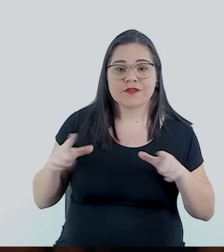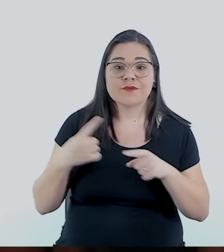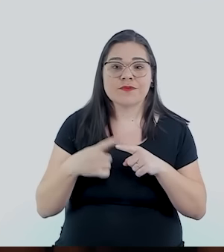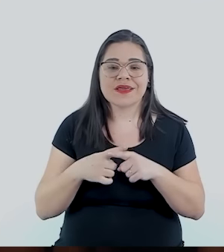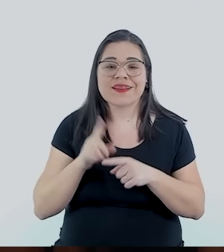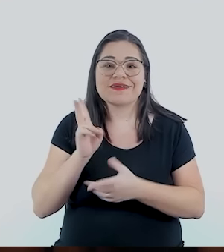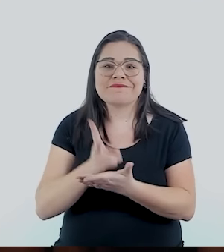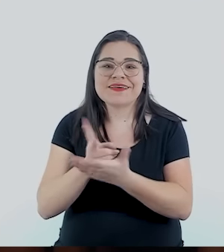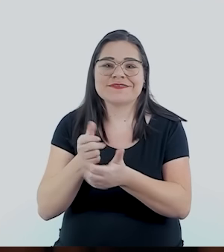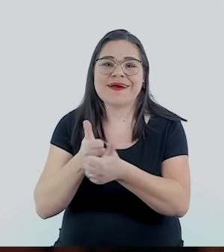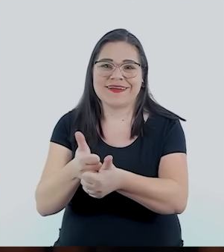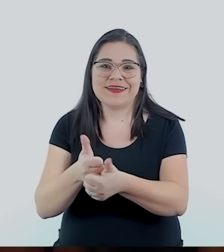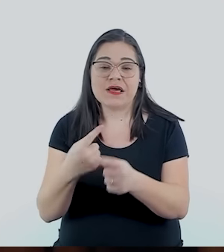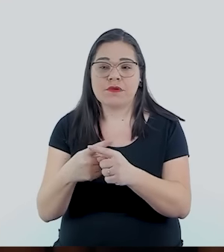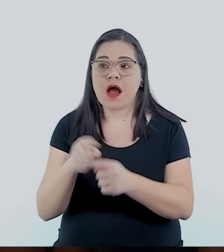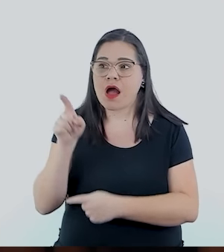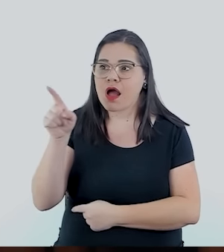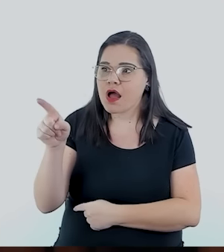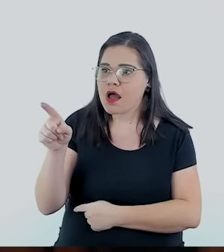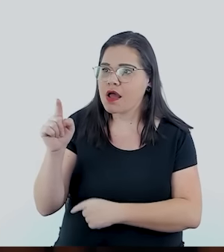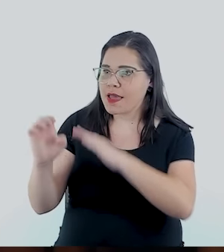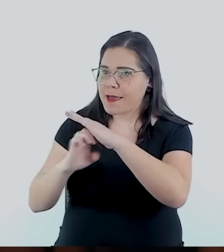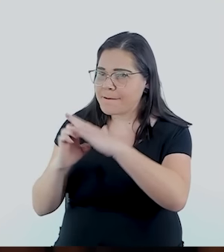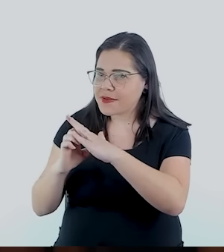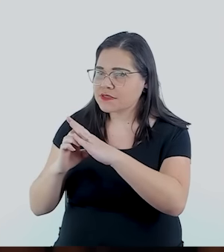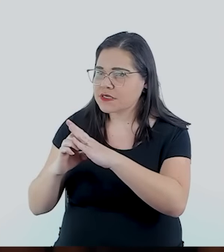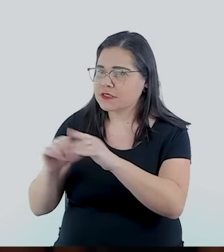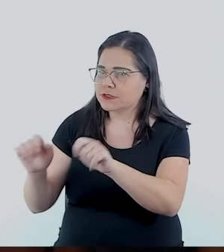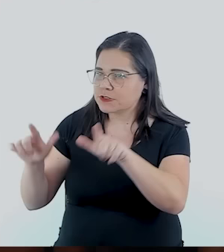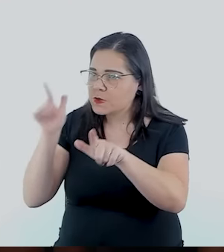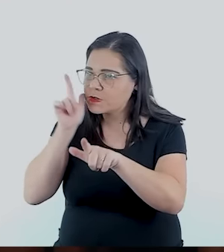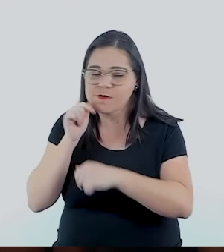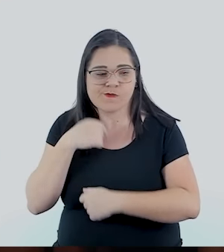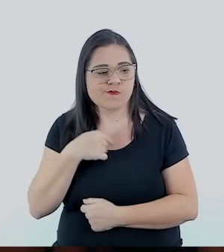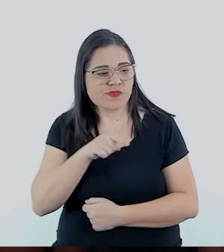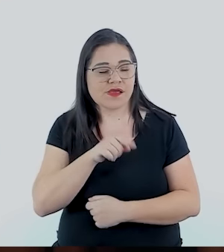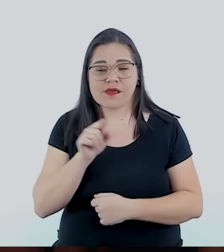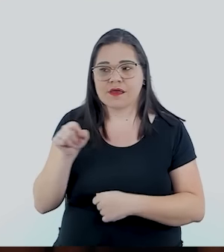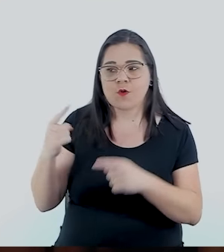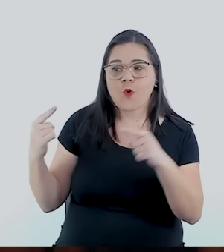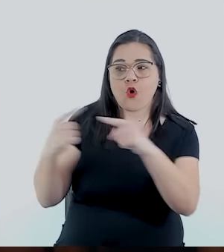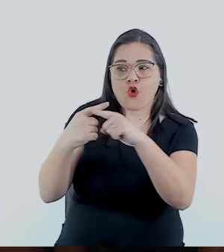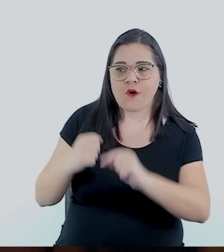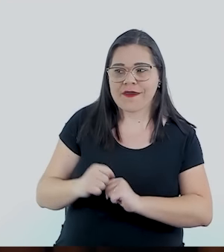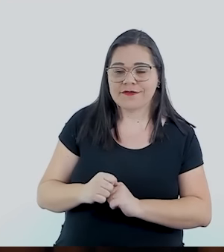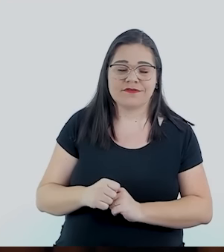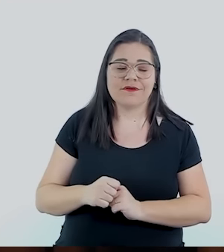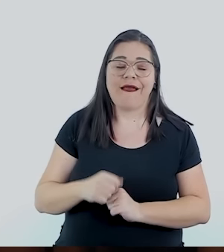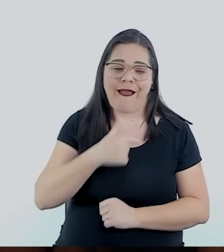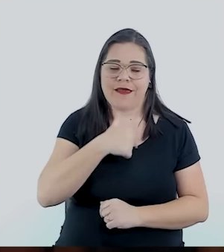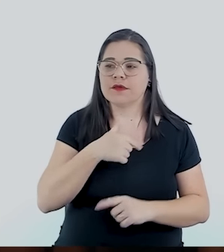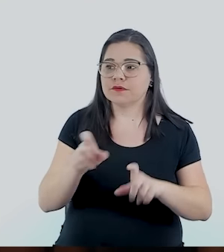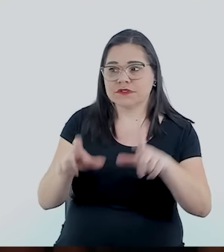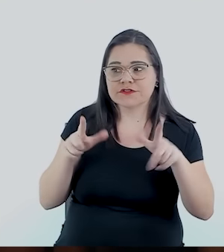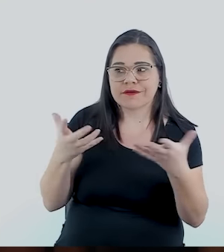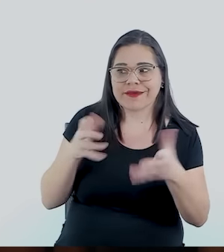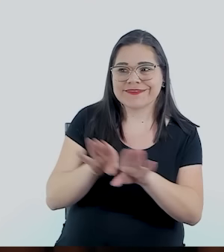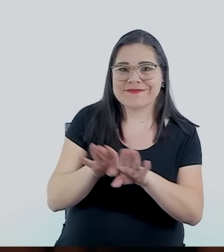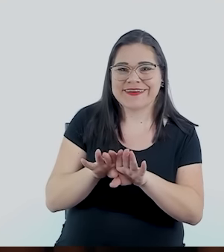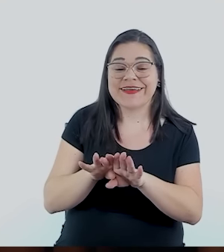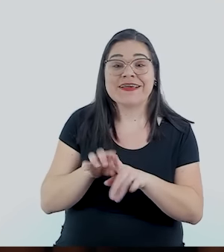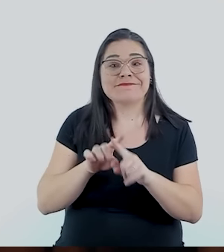era do mes segmento vi que a concorrente certificou Ela também quer né e lógico Ela precisa também est al nos padrões mas esse